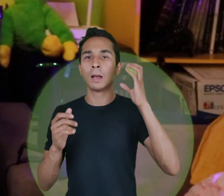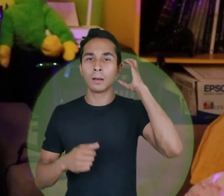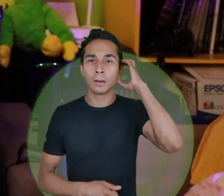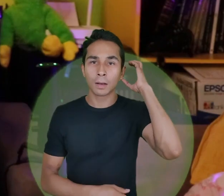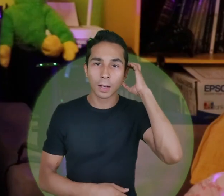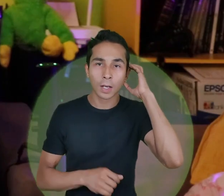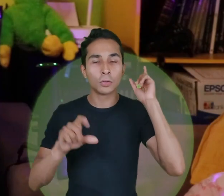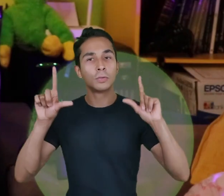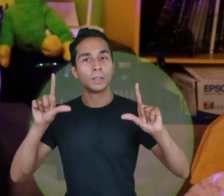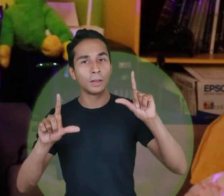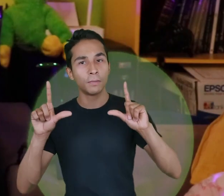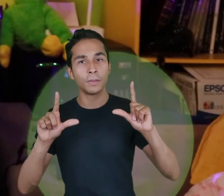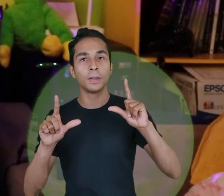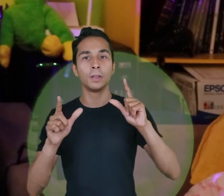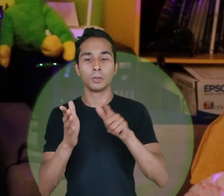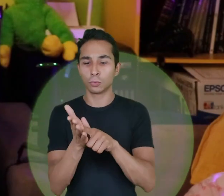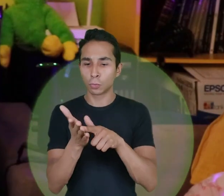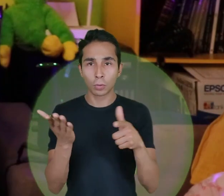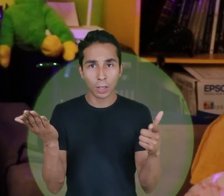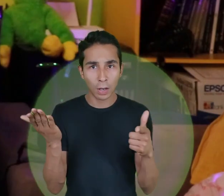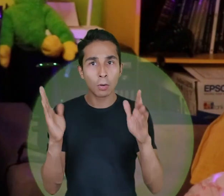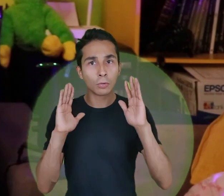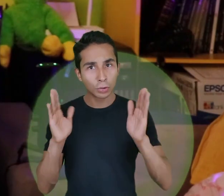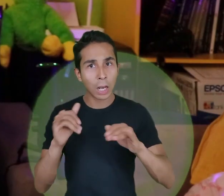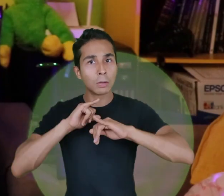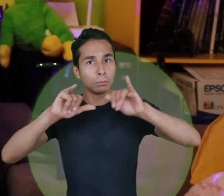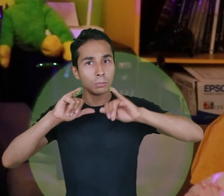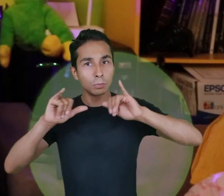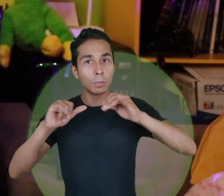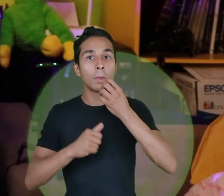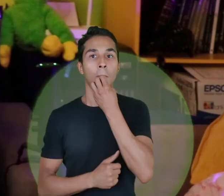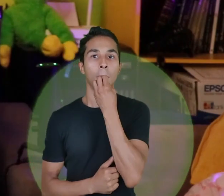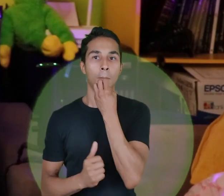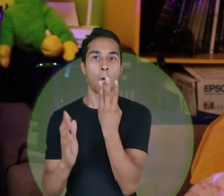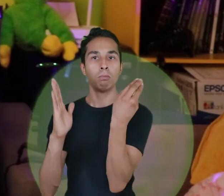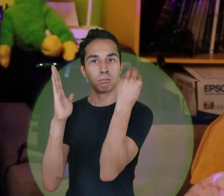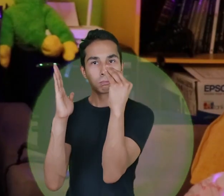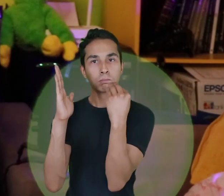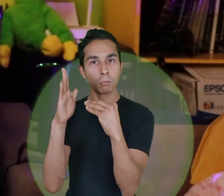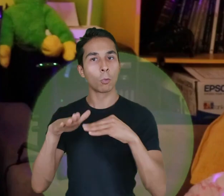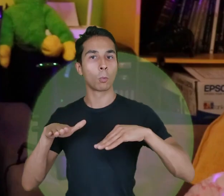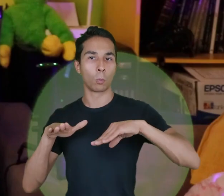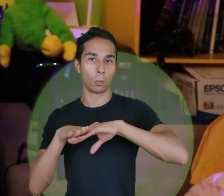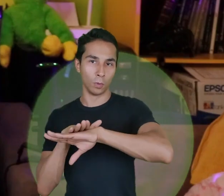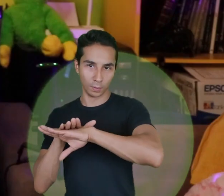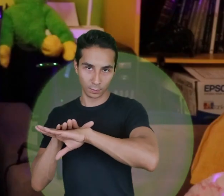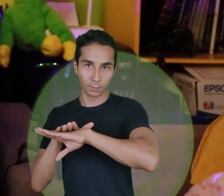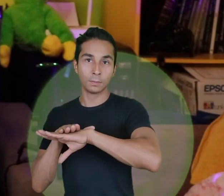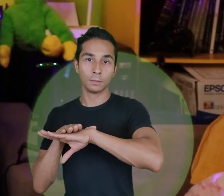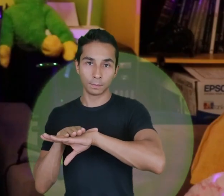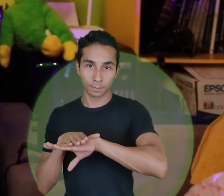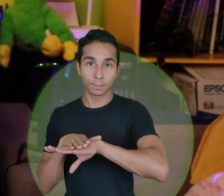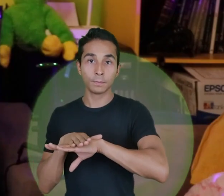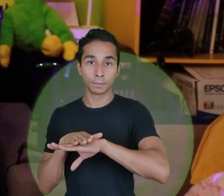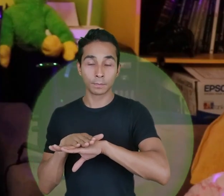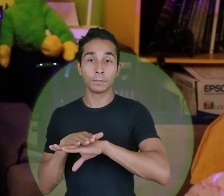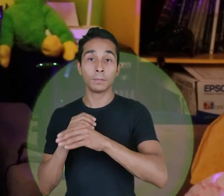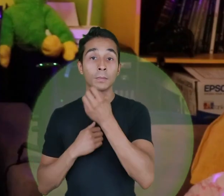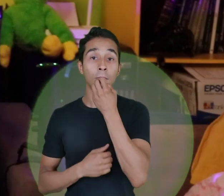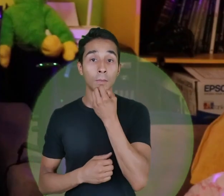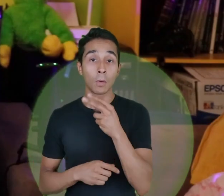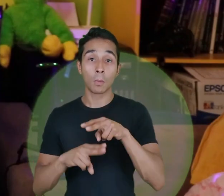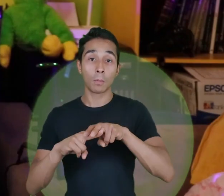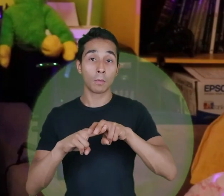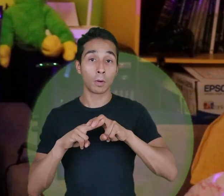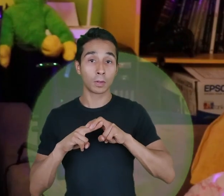rádio, jornal, televisão, muita coisa que você já pode ter feito aí que não está na sua memória, mas que você resgatar, você vai ver que você fez bastante coisa